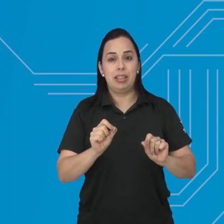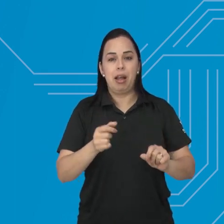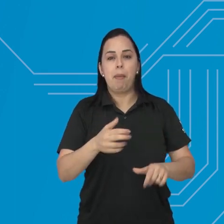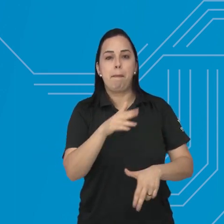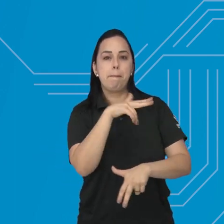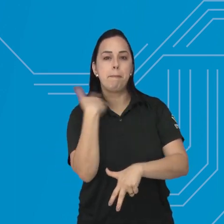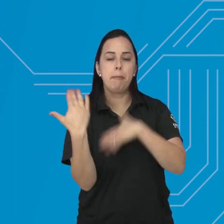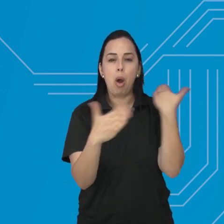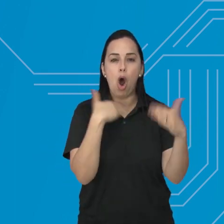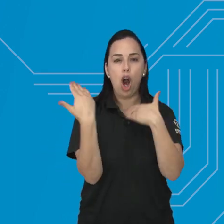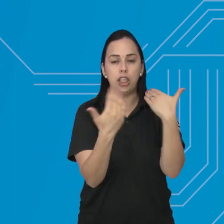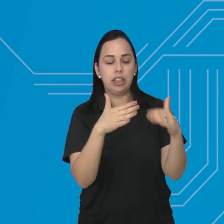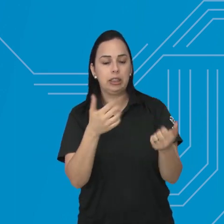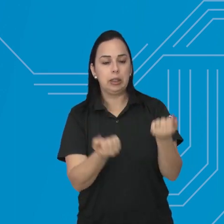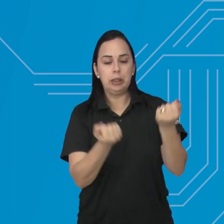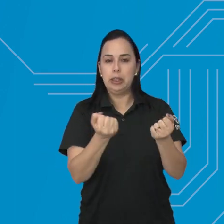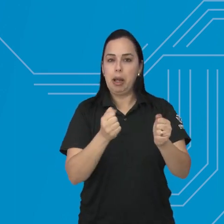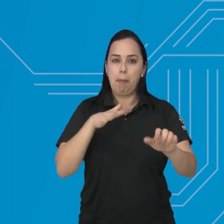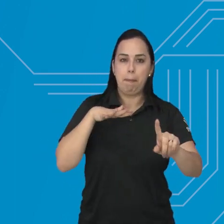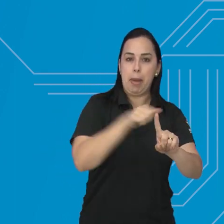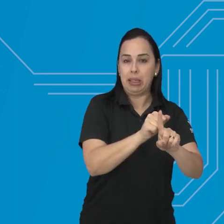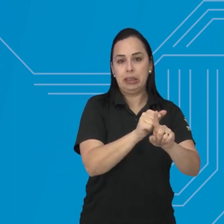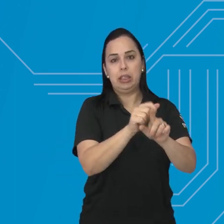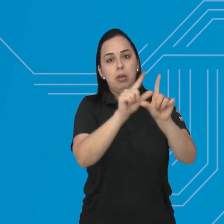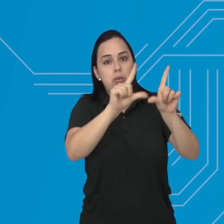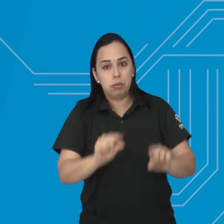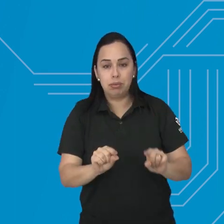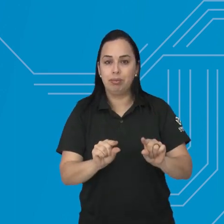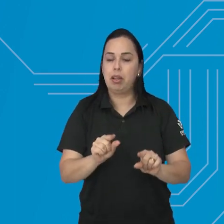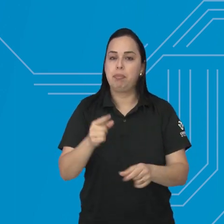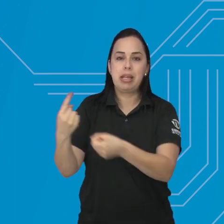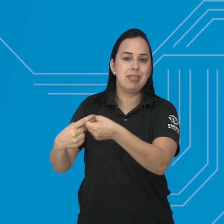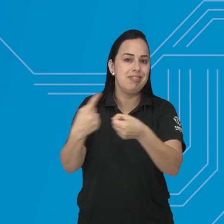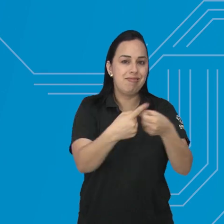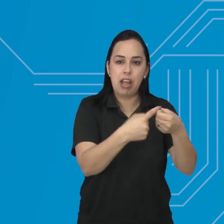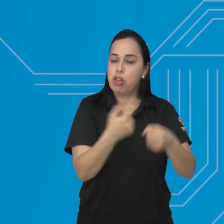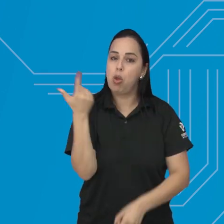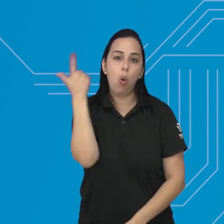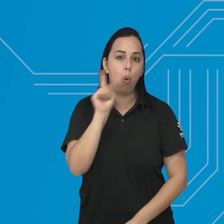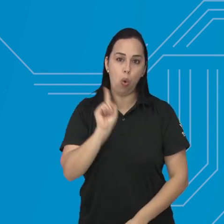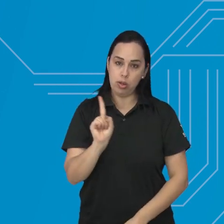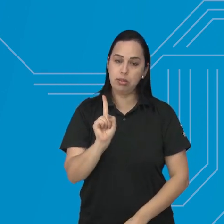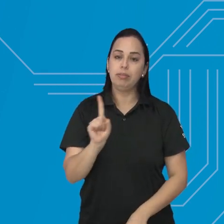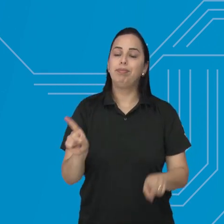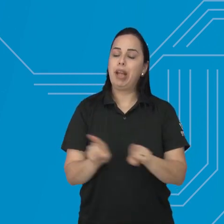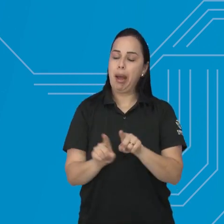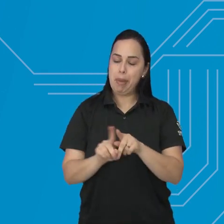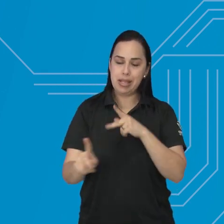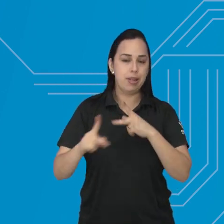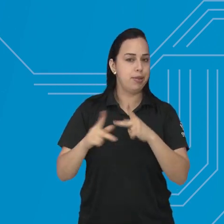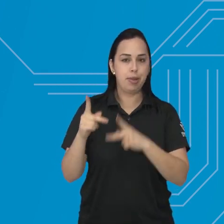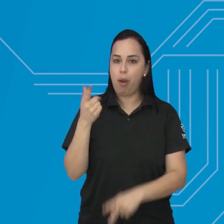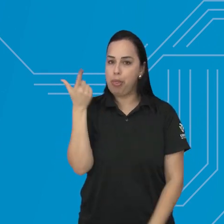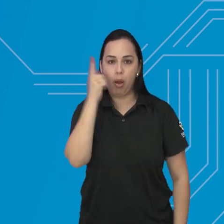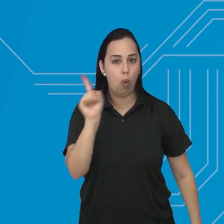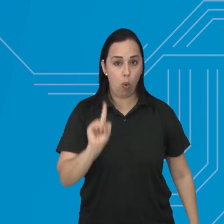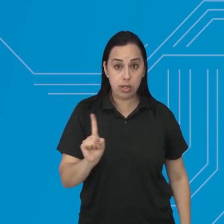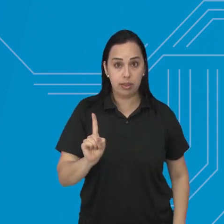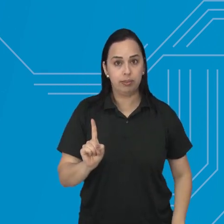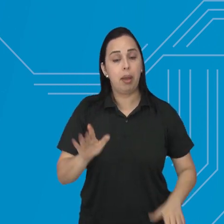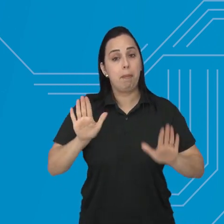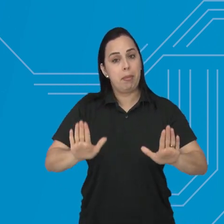no trânsito pela metade. Uma meta que não foi alcançada por vários municípios, incluindo São José dos